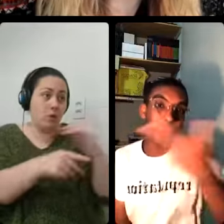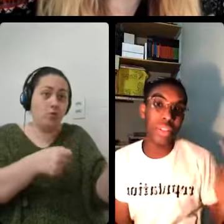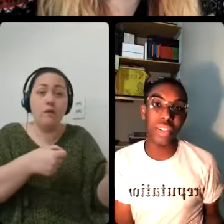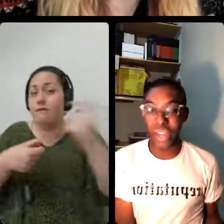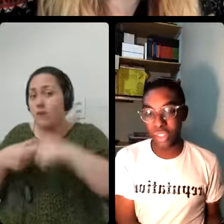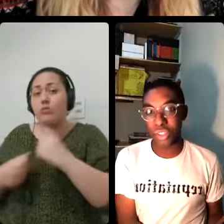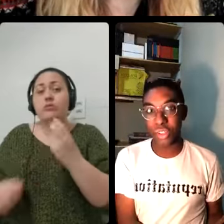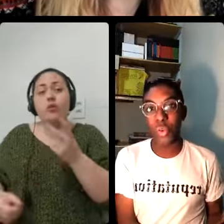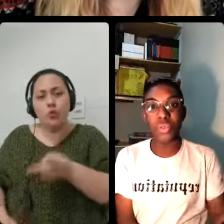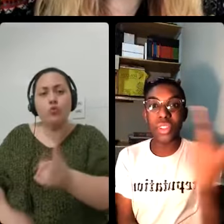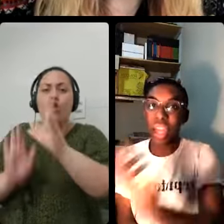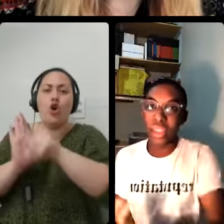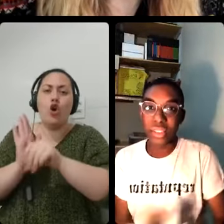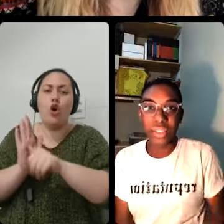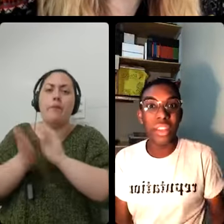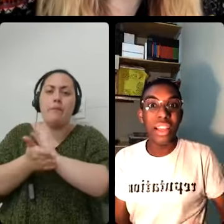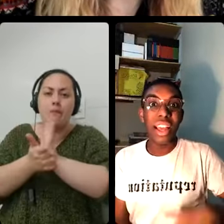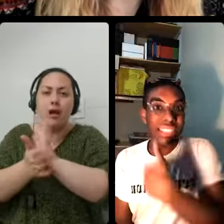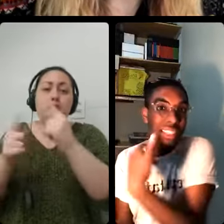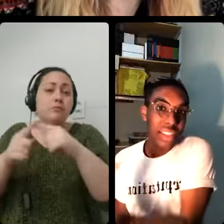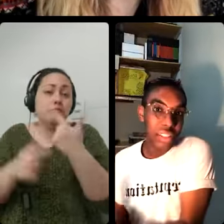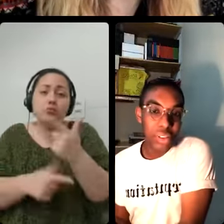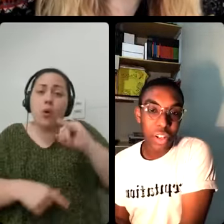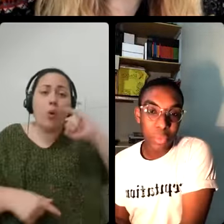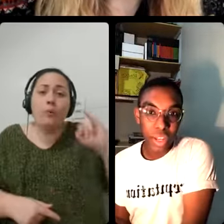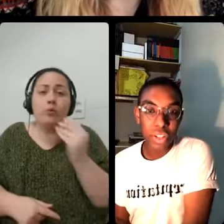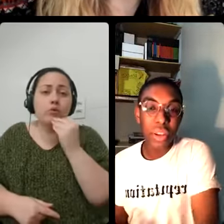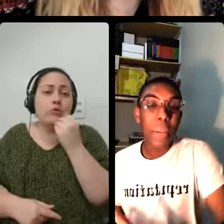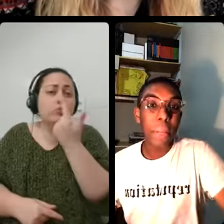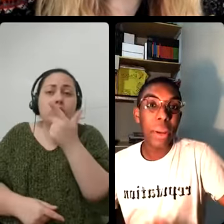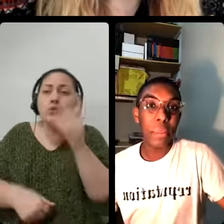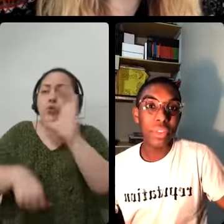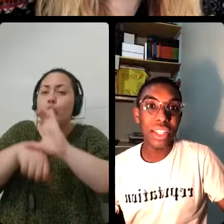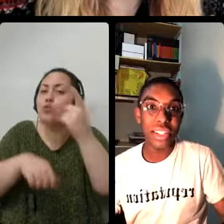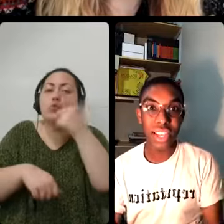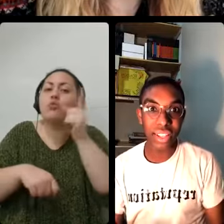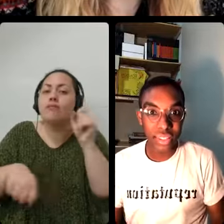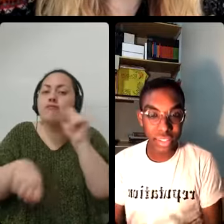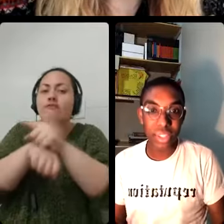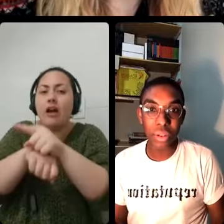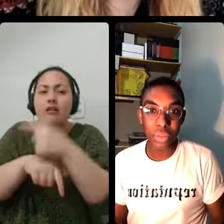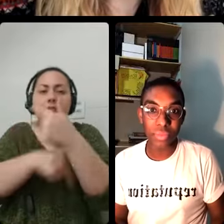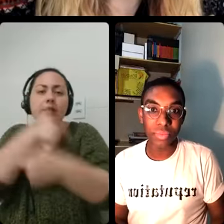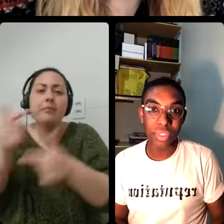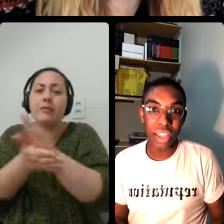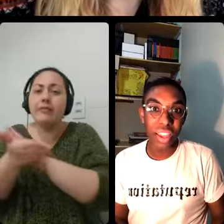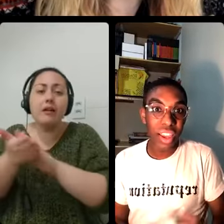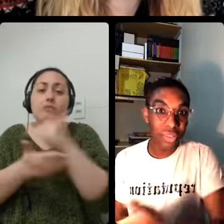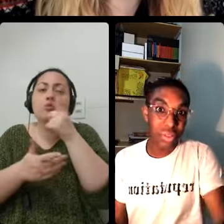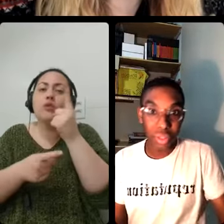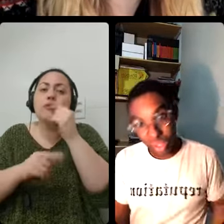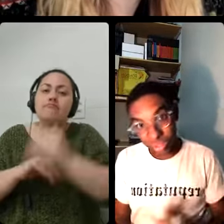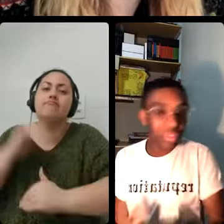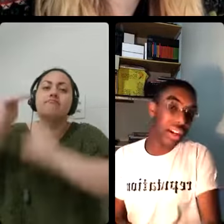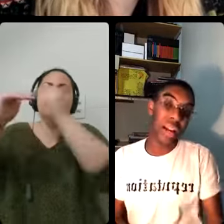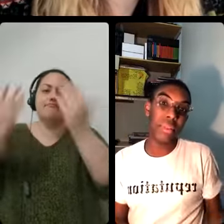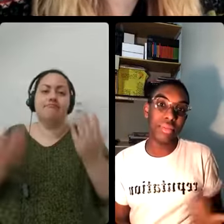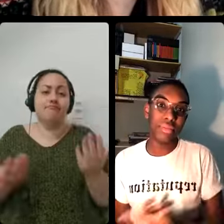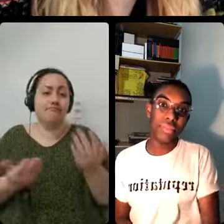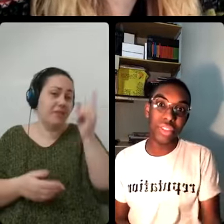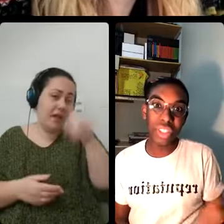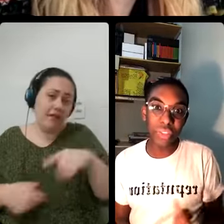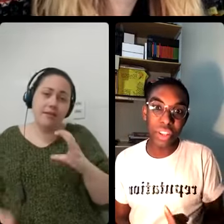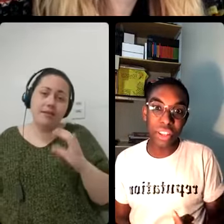têm oportunidade, não conseguem se ascender socialmente para poder sair desse ciclo, né? É um ciclo que não